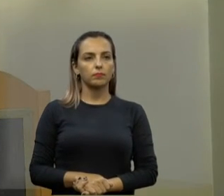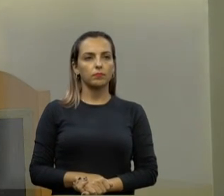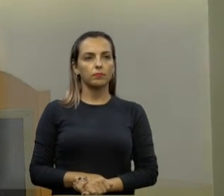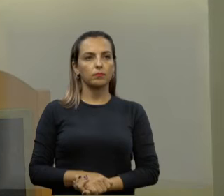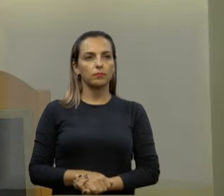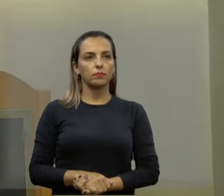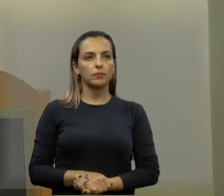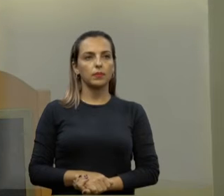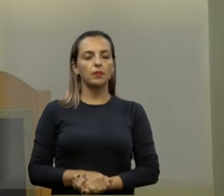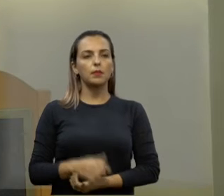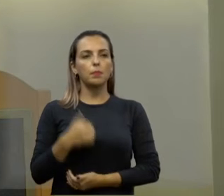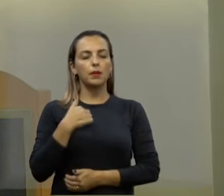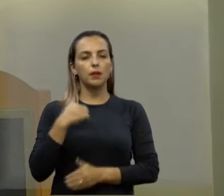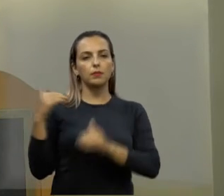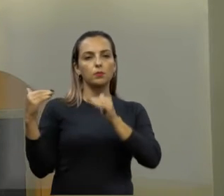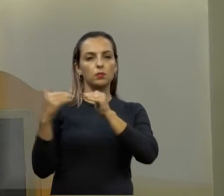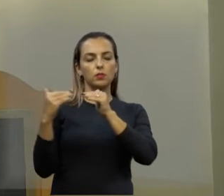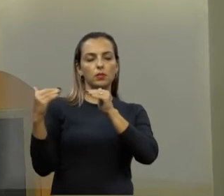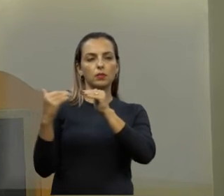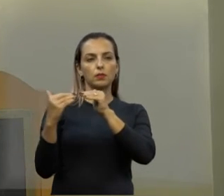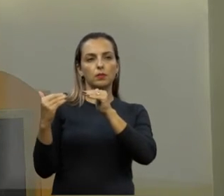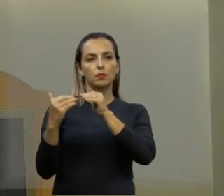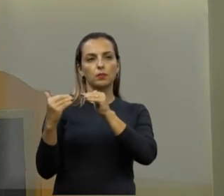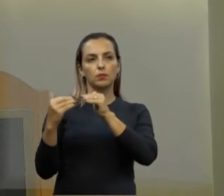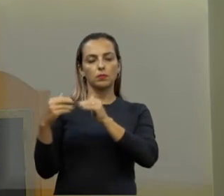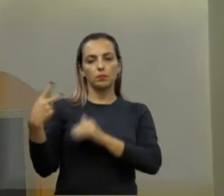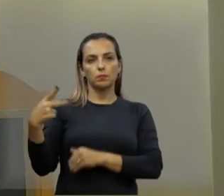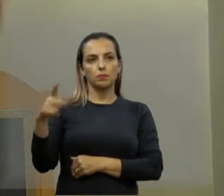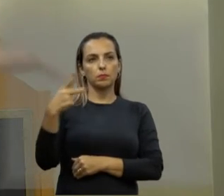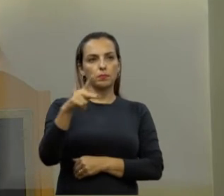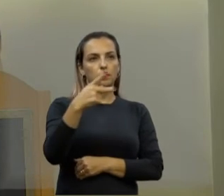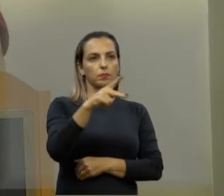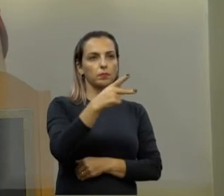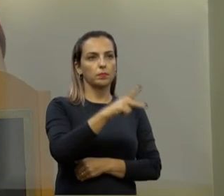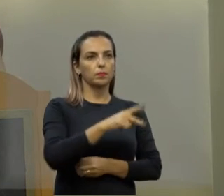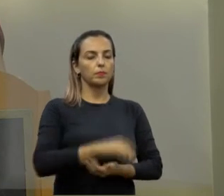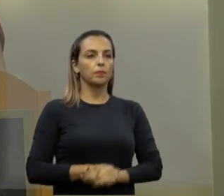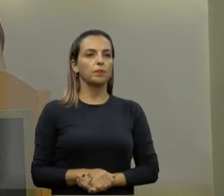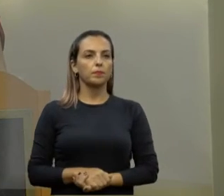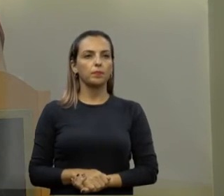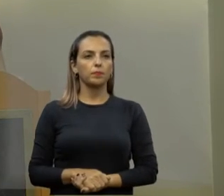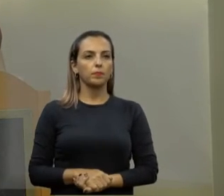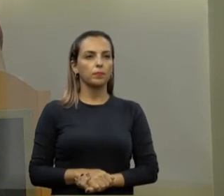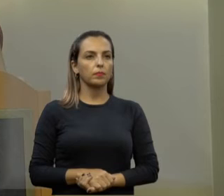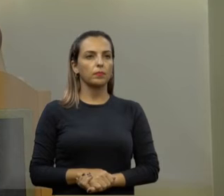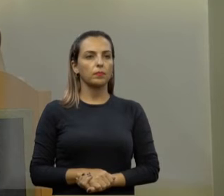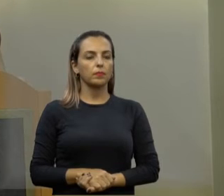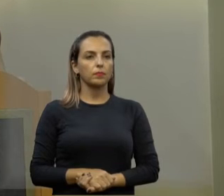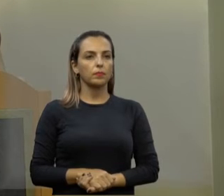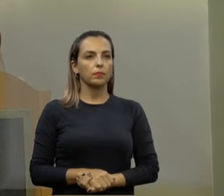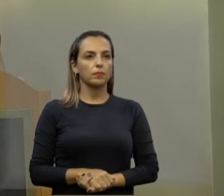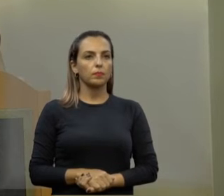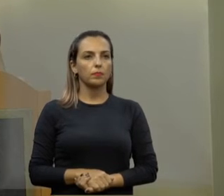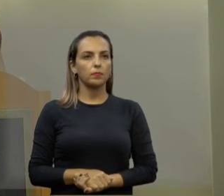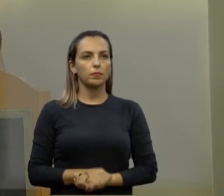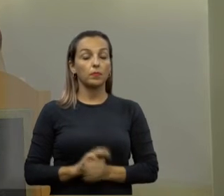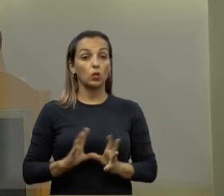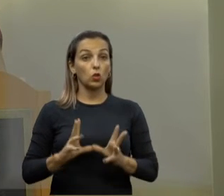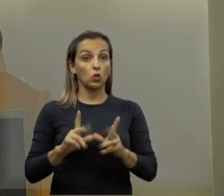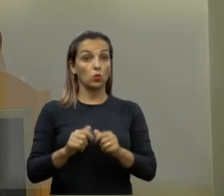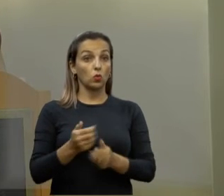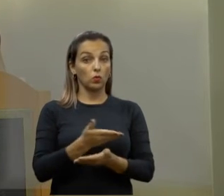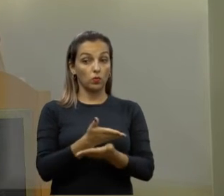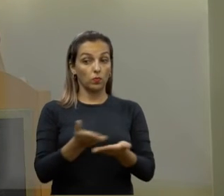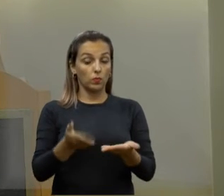concordância com as com que o nosso autor teve hoje que o que as minhas colegas e